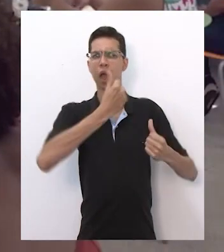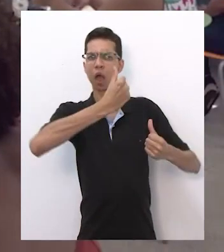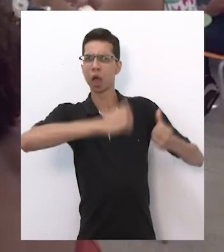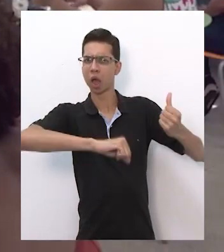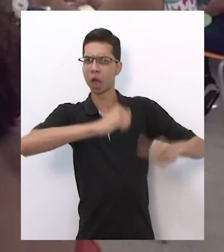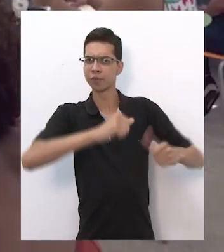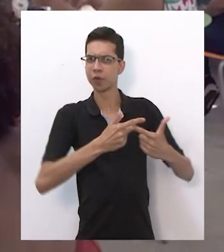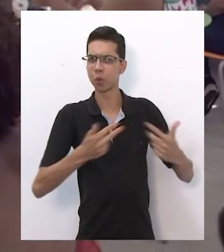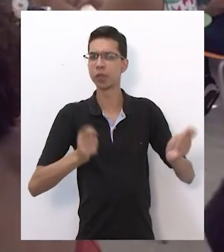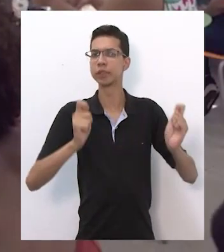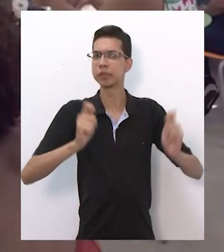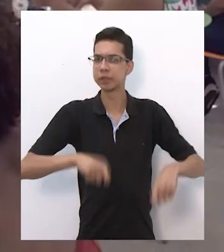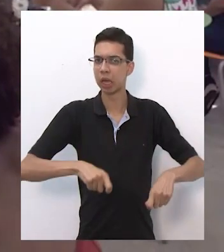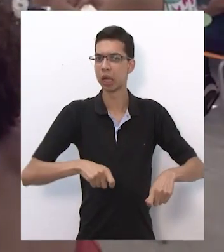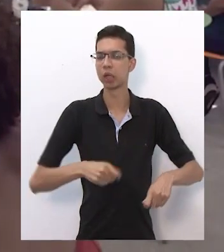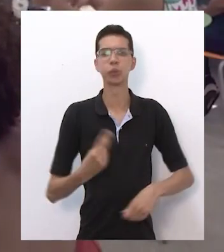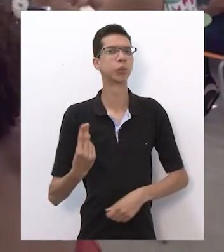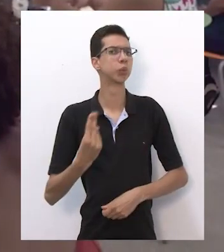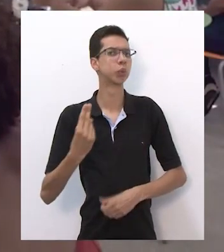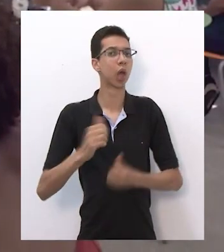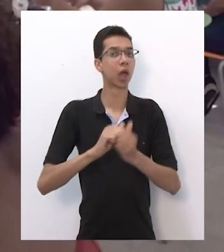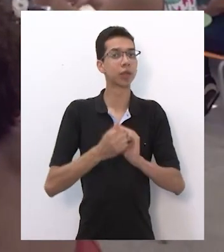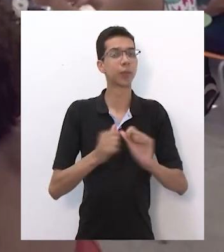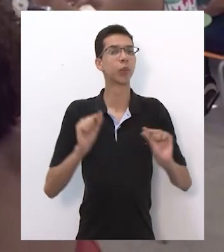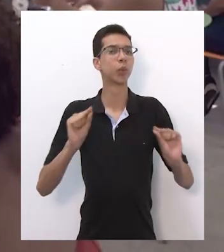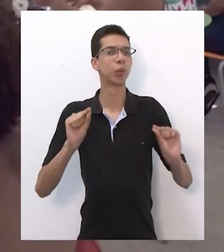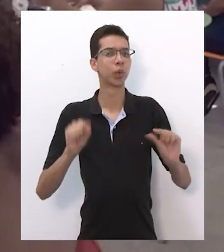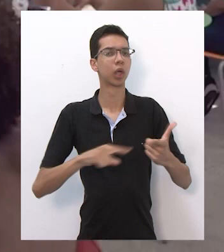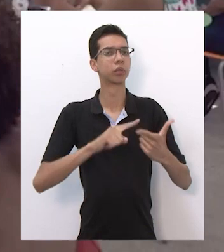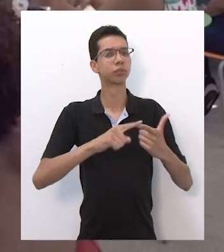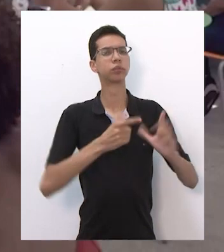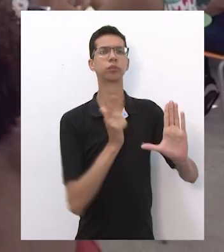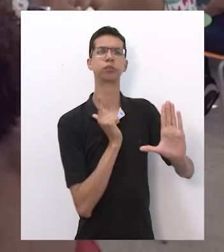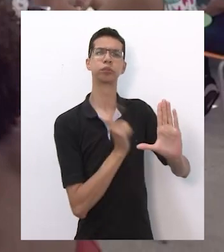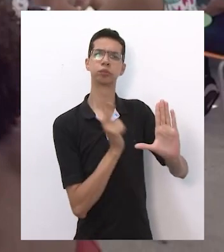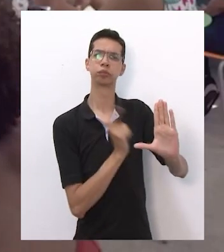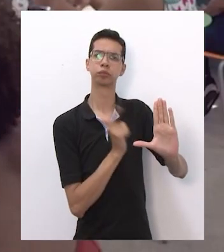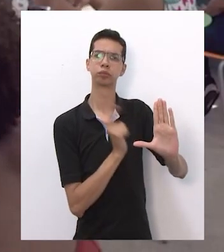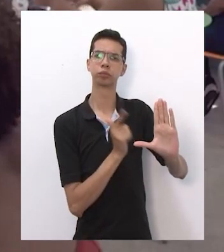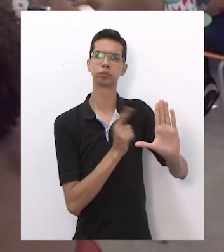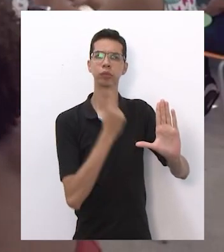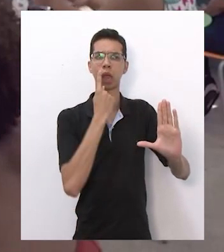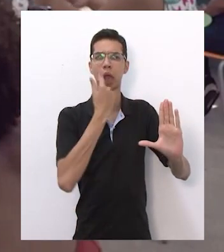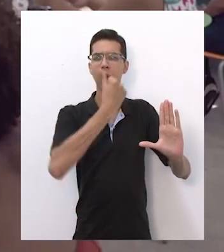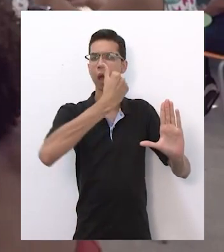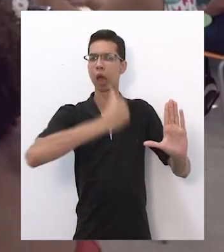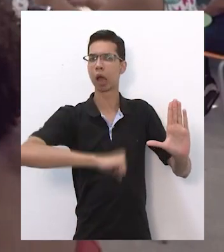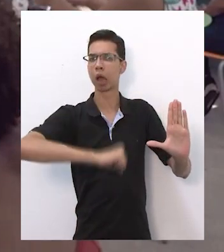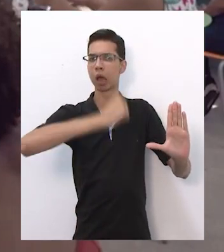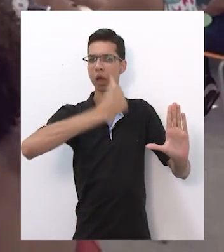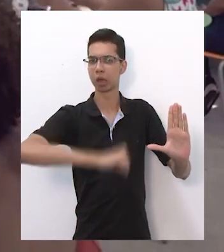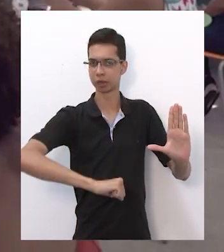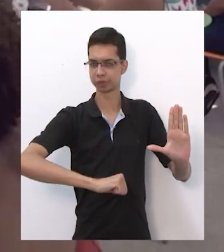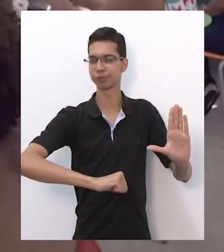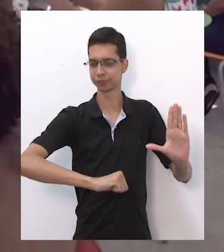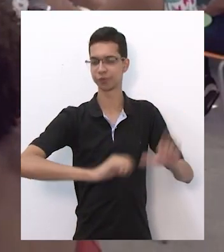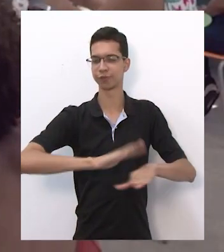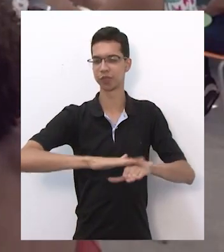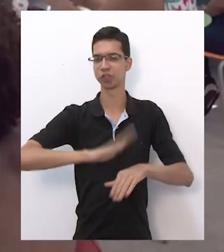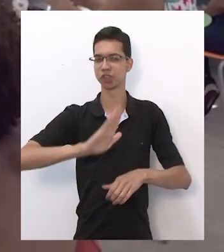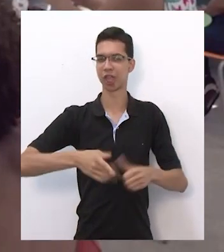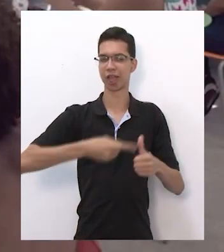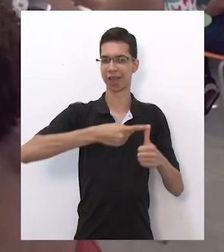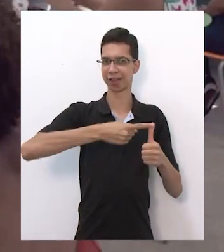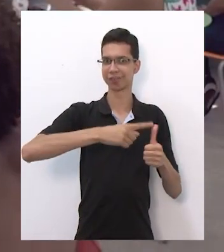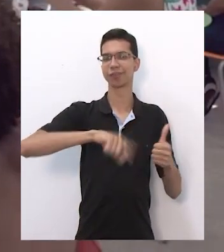feito, o que é possível ser adaptado e assim por diante. Então a gente vai ter uma análise crítica sobre o que a gente já construiu num primeiro momento.